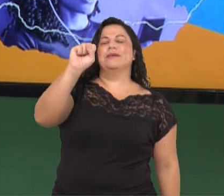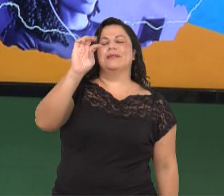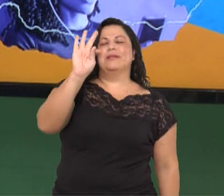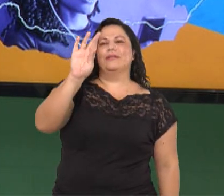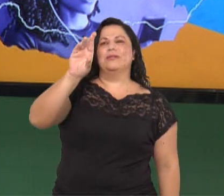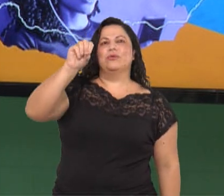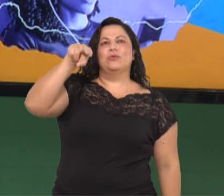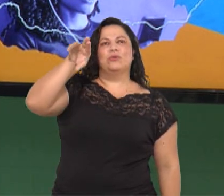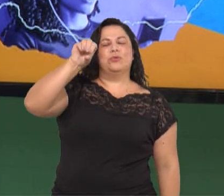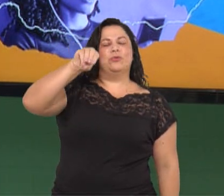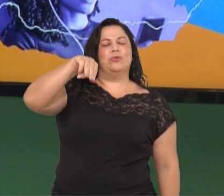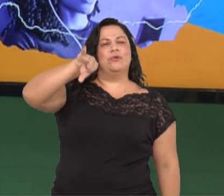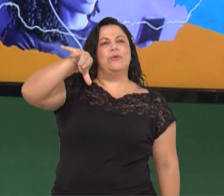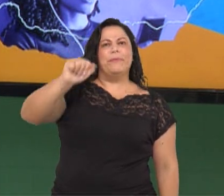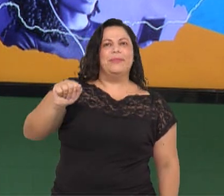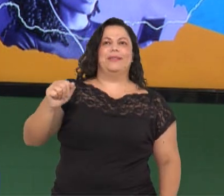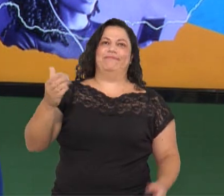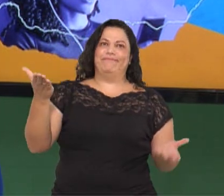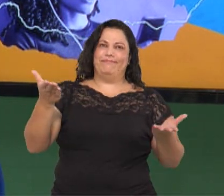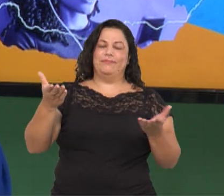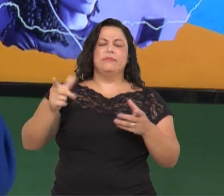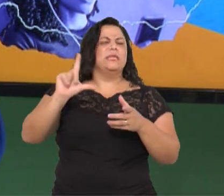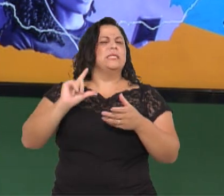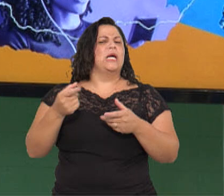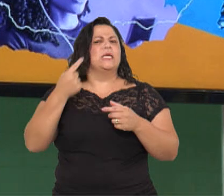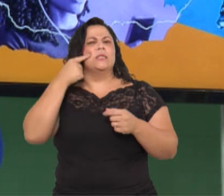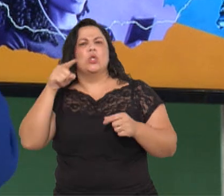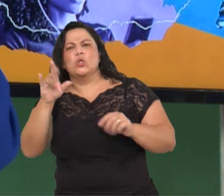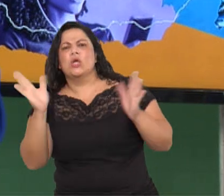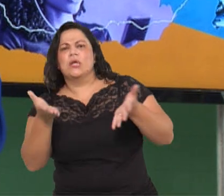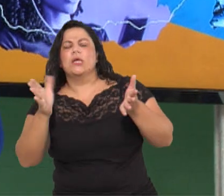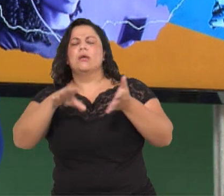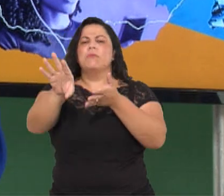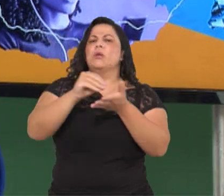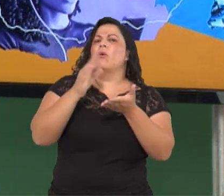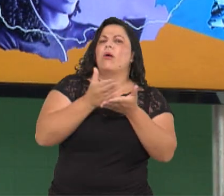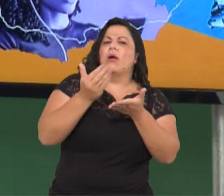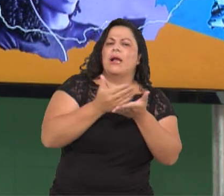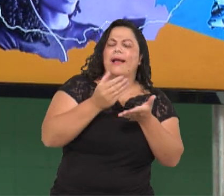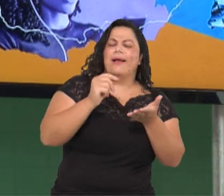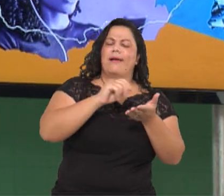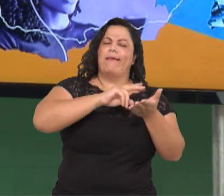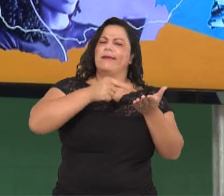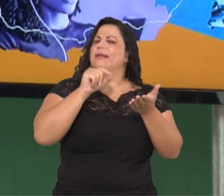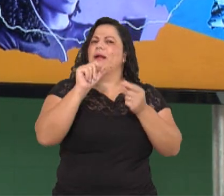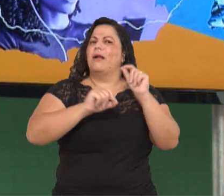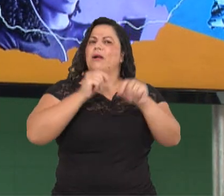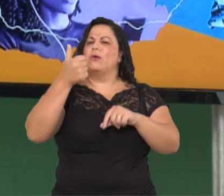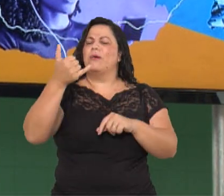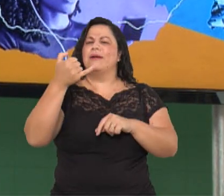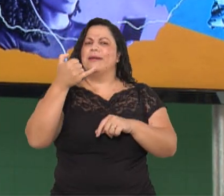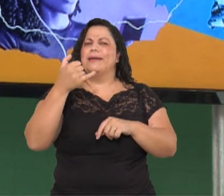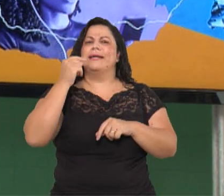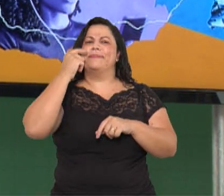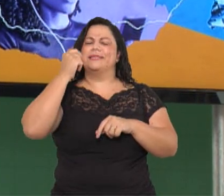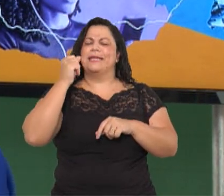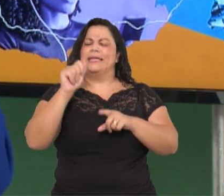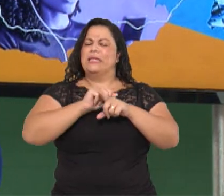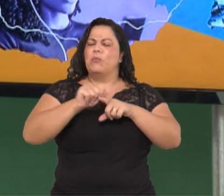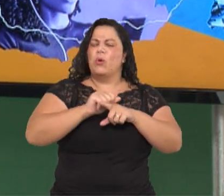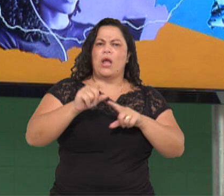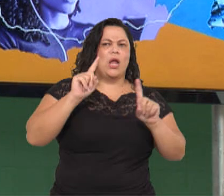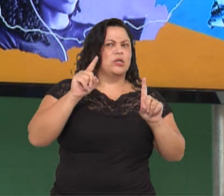começar a nossa aula, pegou o caderno? Pegou o lápis? Pegou a borracha? Pegou a caneta? Se não pegou, você não está lembrando do nosso